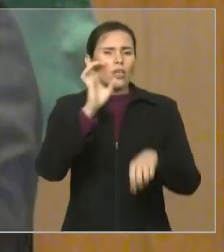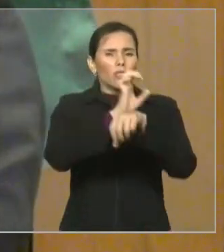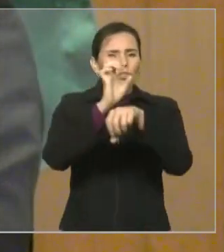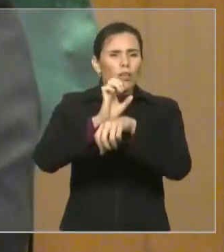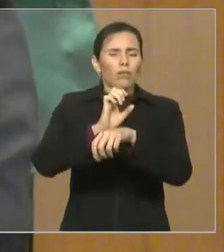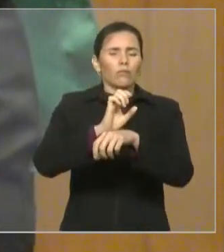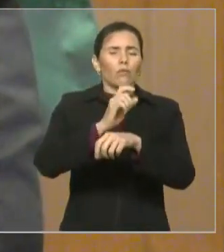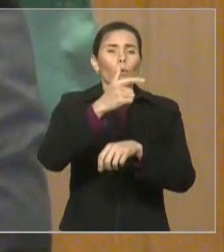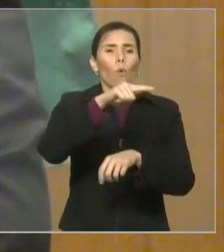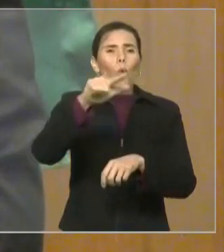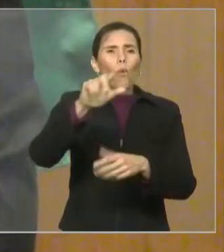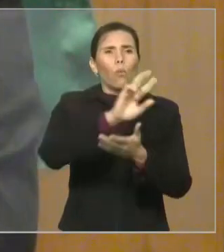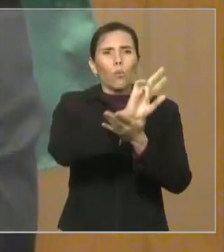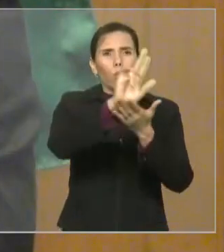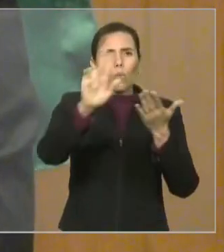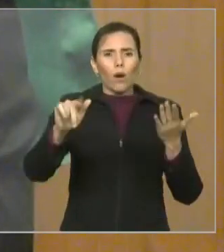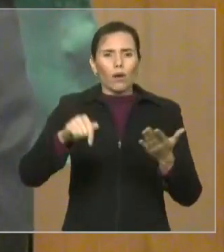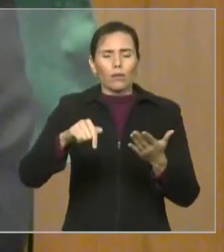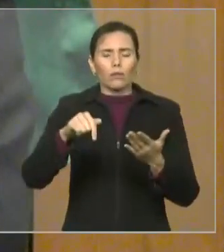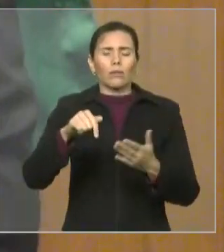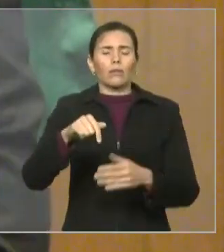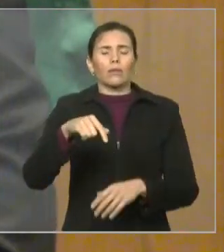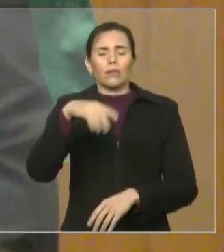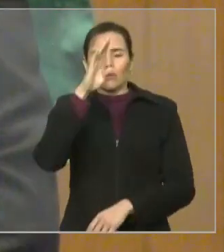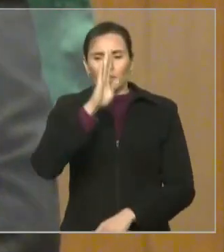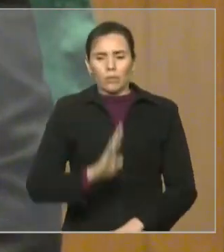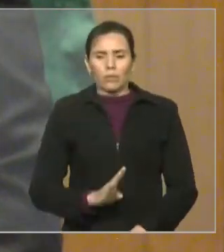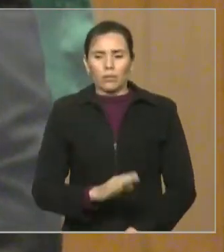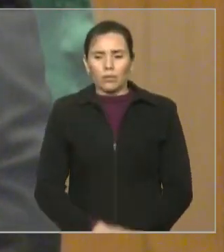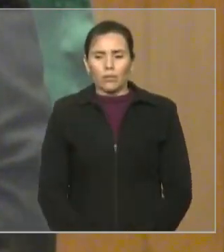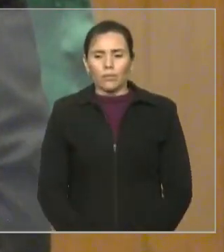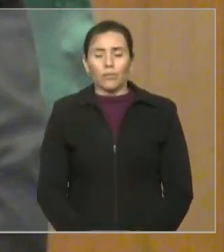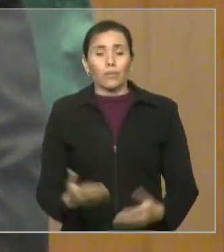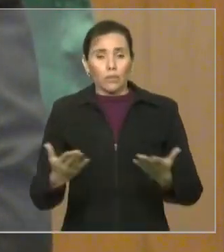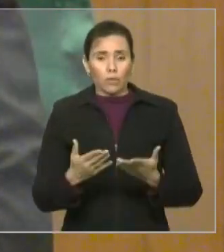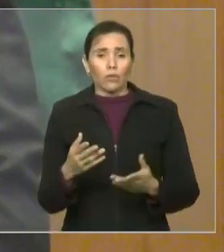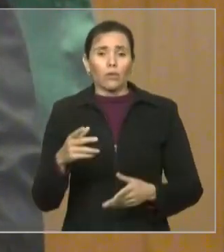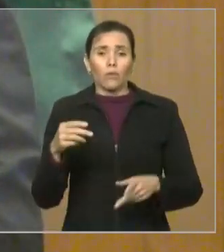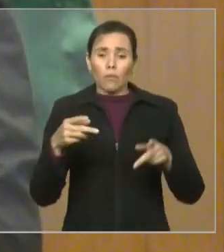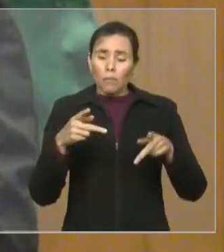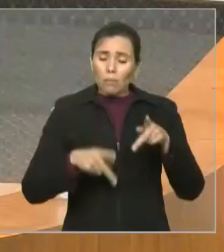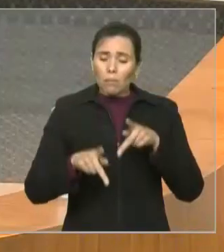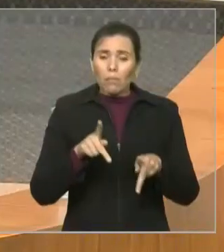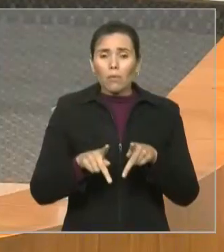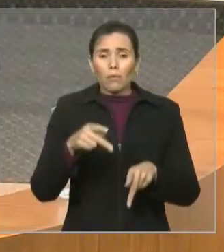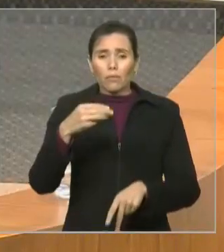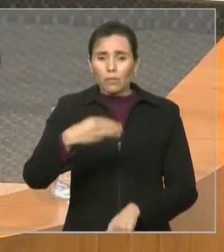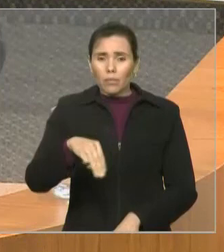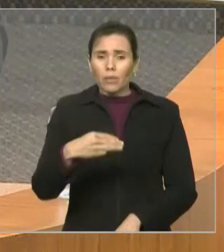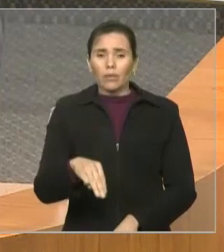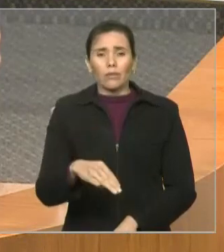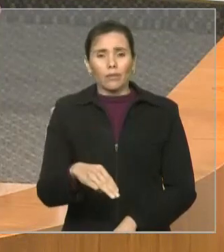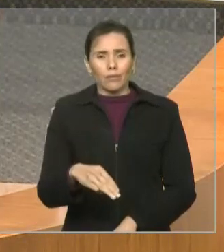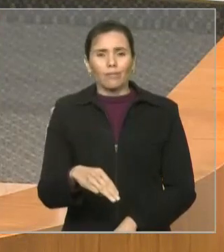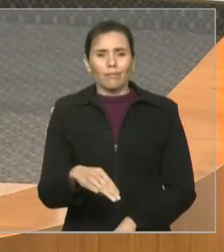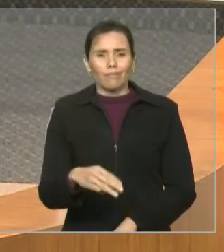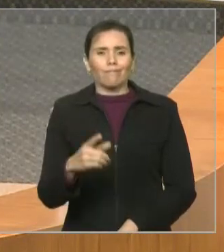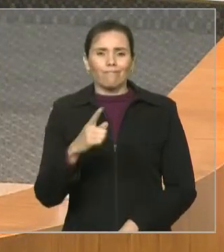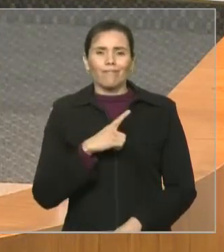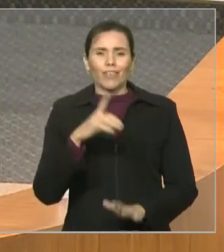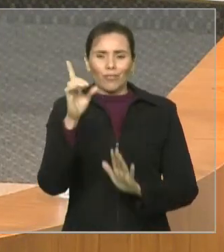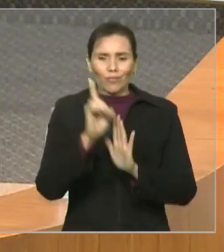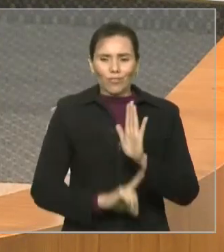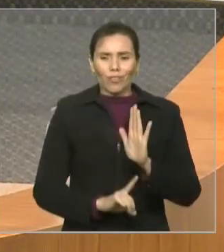cidadão maranhense, a possibilidade de ter esses documentos de uma forma até menos onerosa, porque com a perda